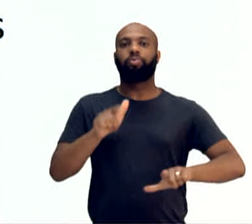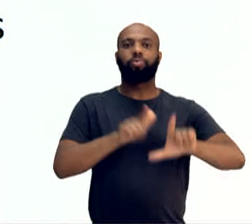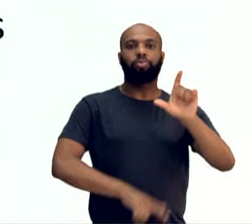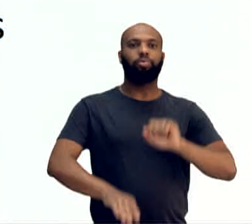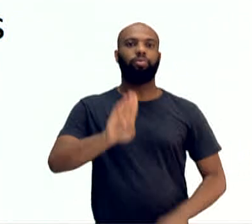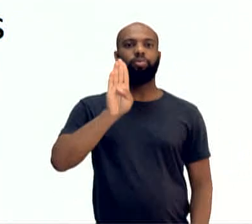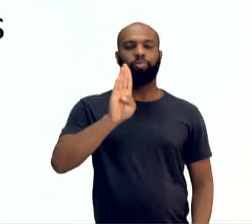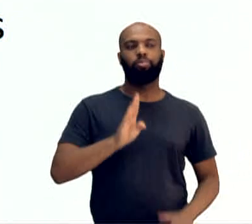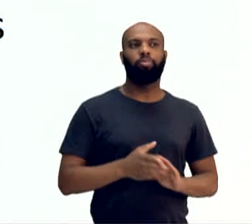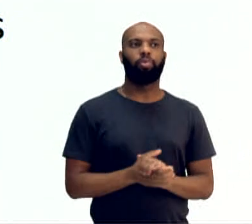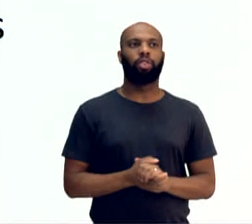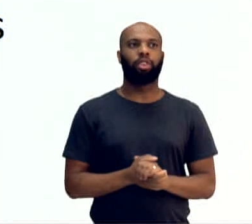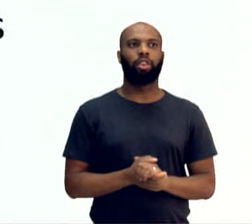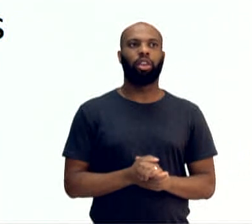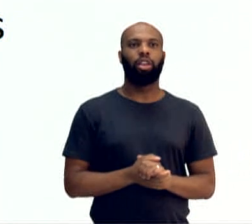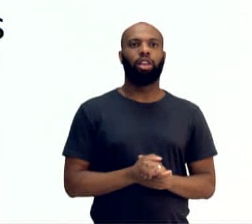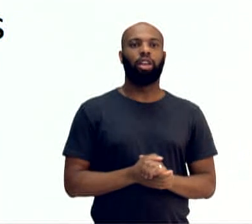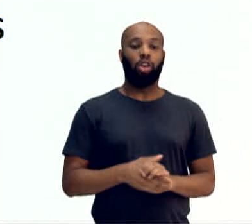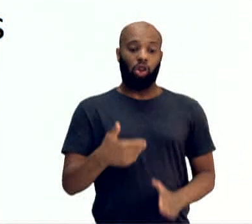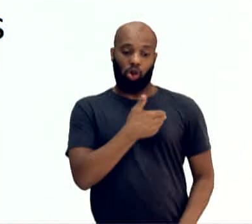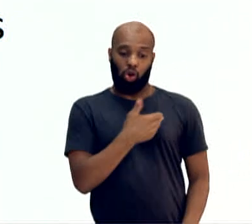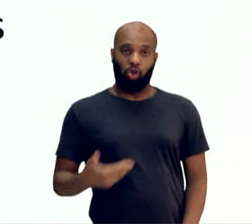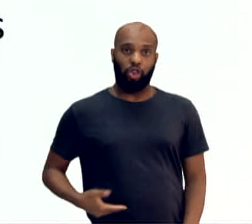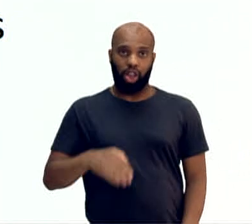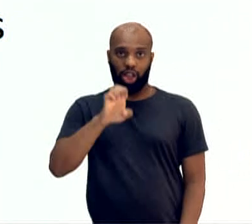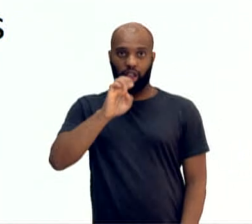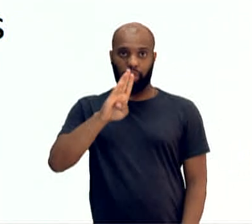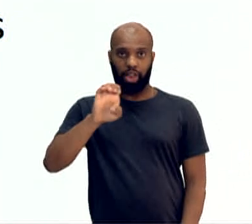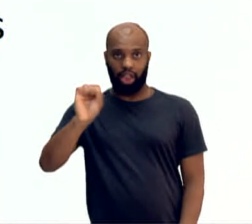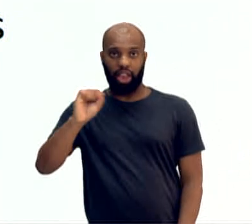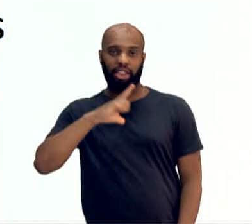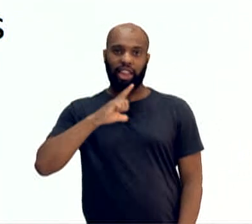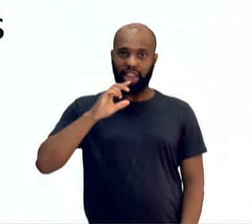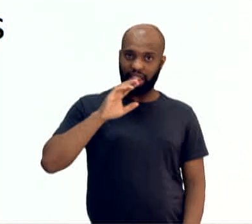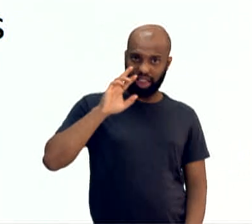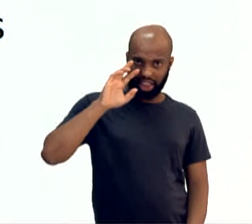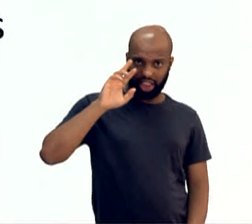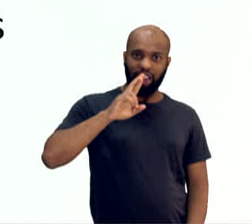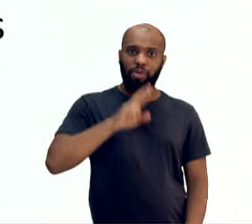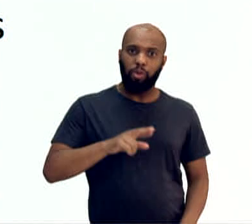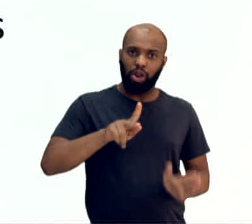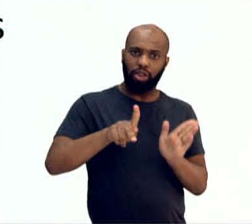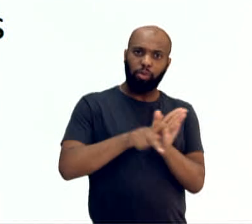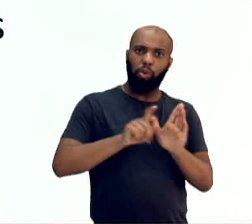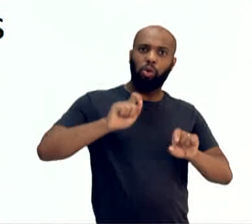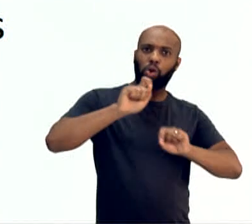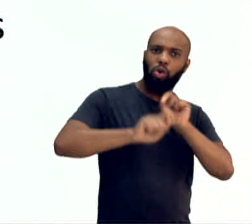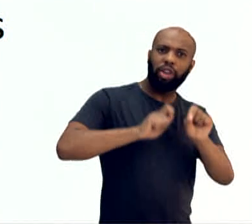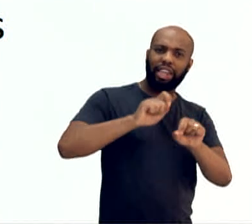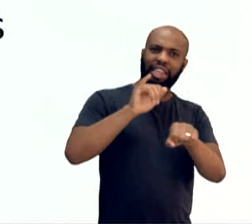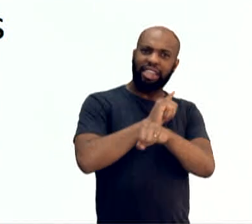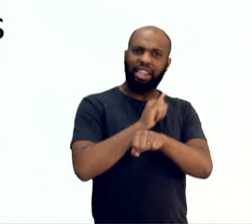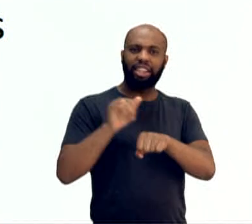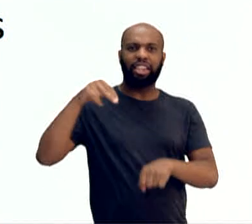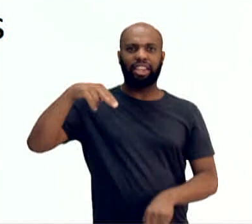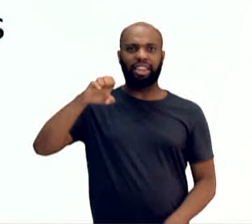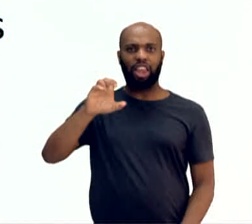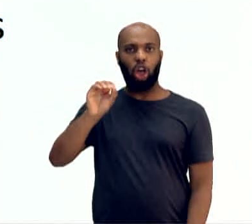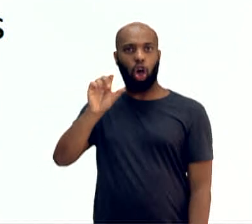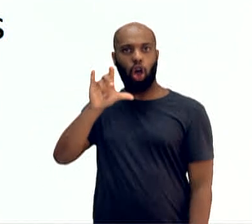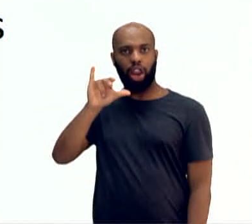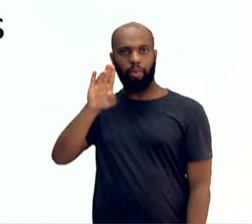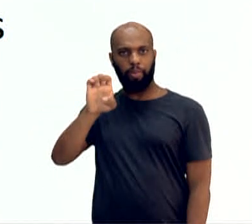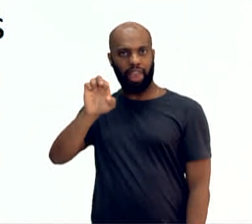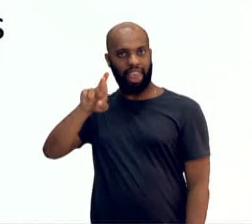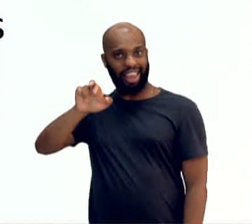Letra B. O estado de bem-estar social é o resultado de uma estratégia neoliberal para o